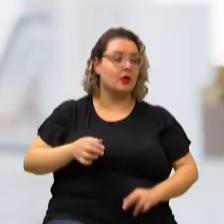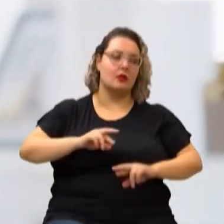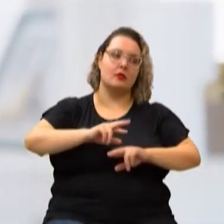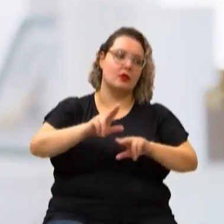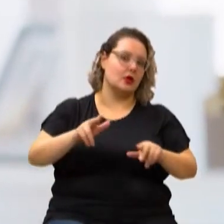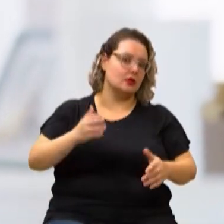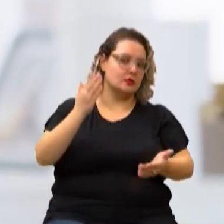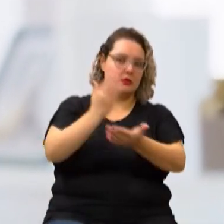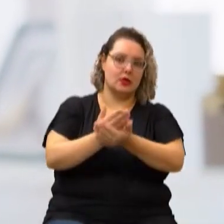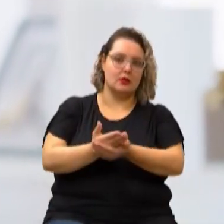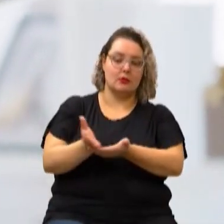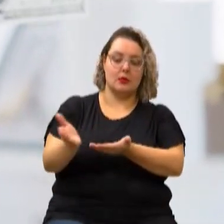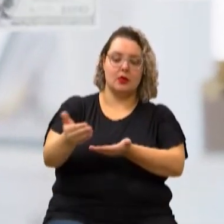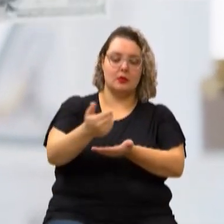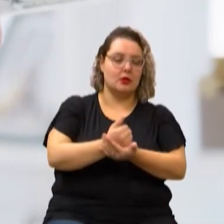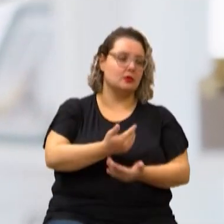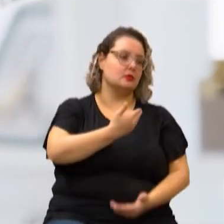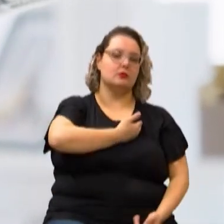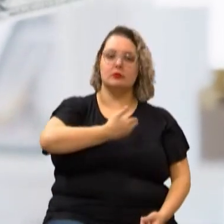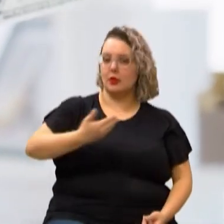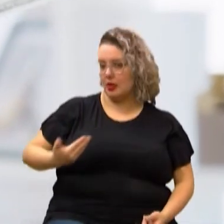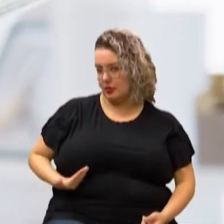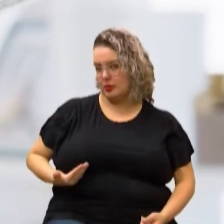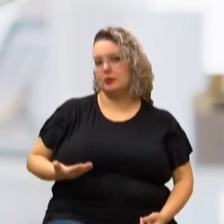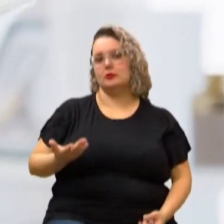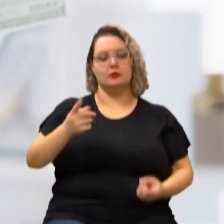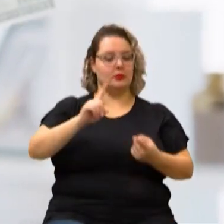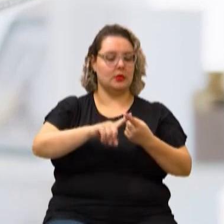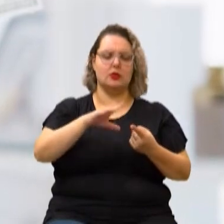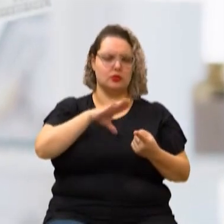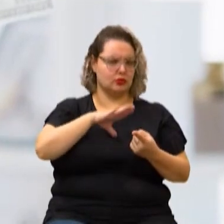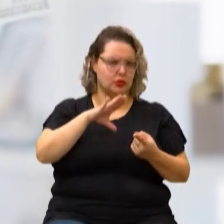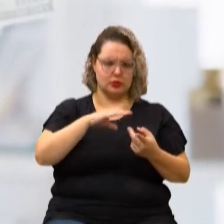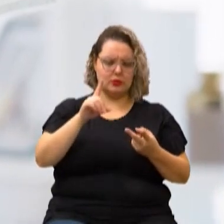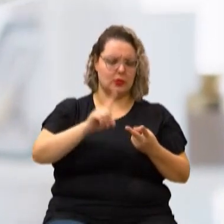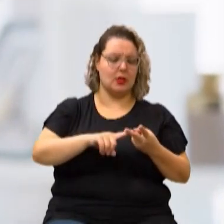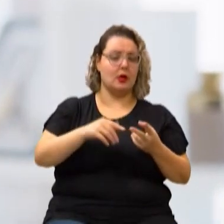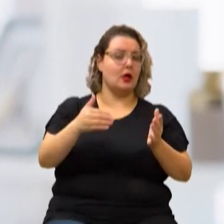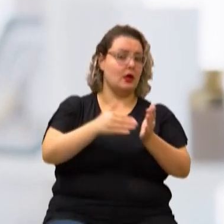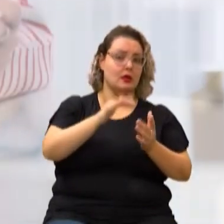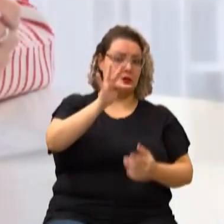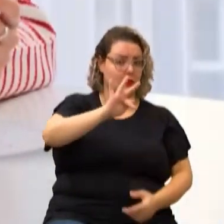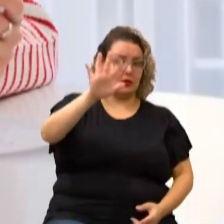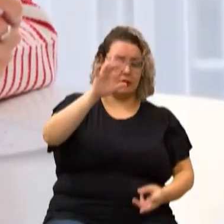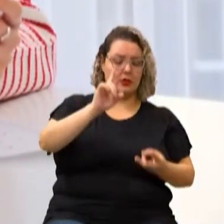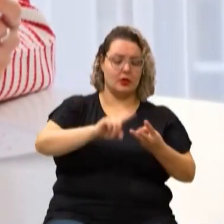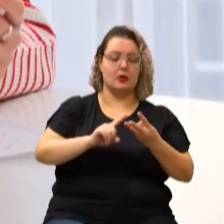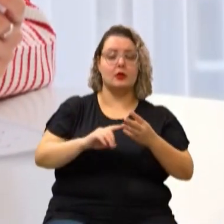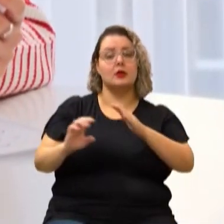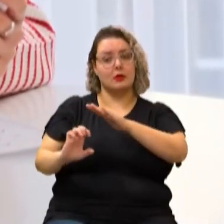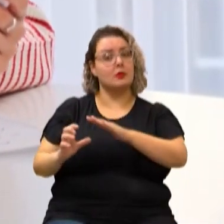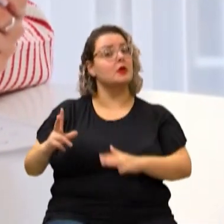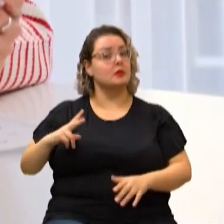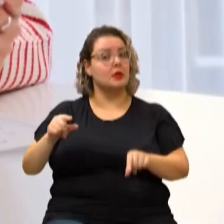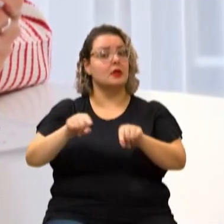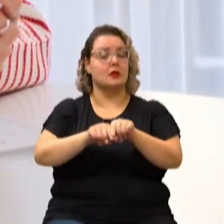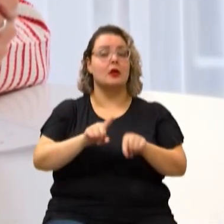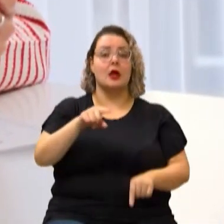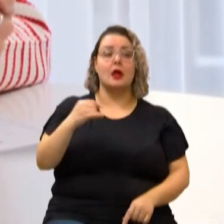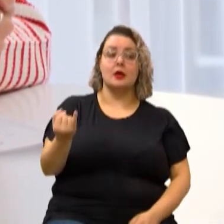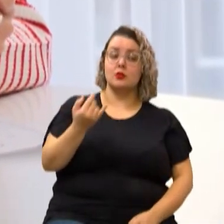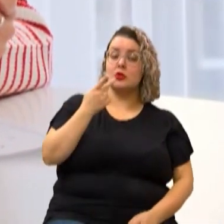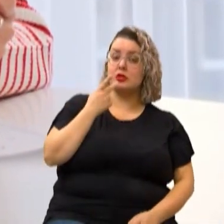Porque nós temos um ponto muito importante. Se nós repassarmos como empresários, por exemplo, tudo que tem